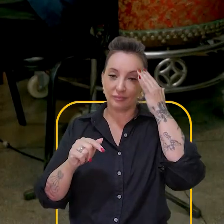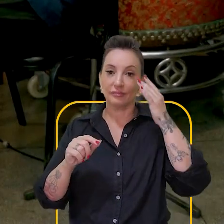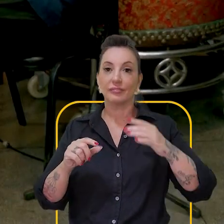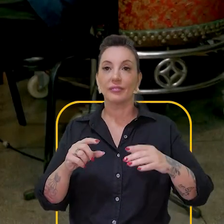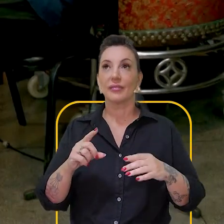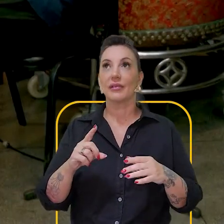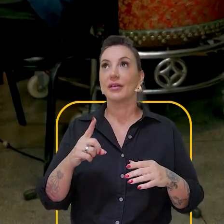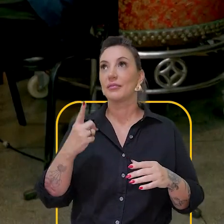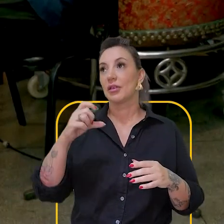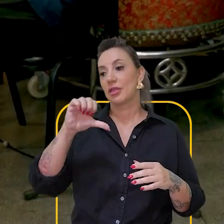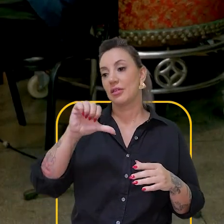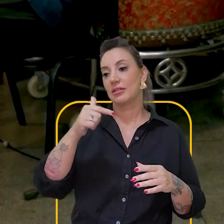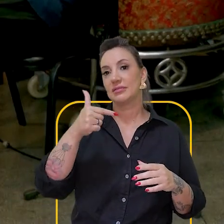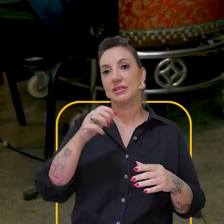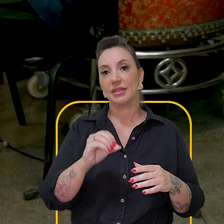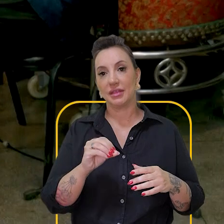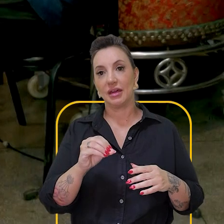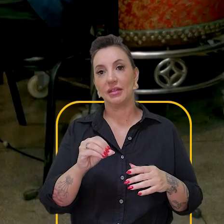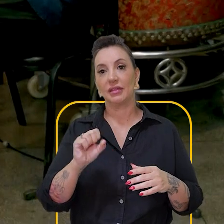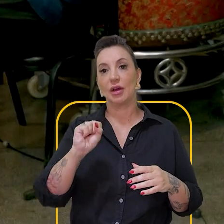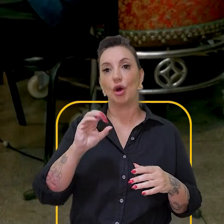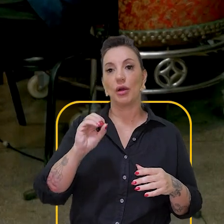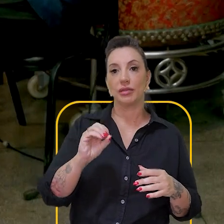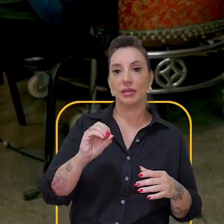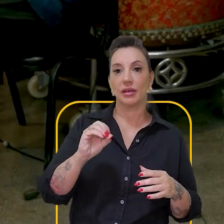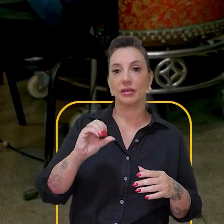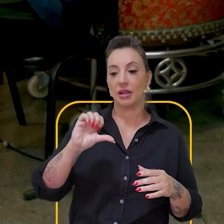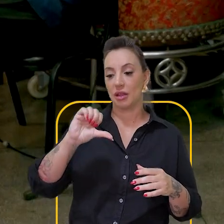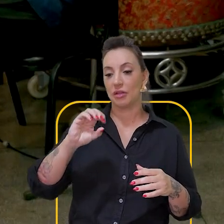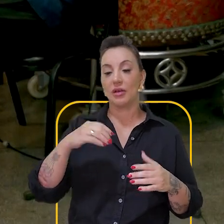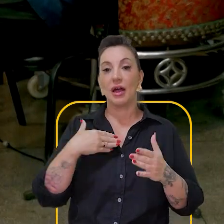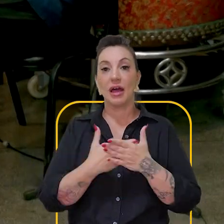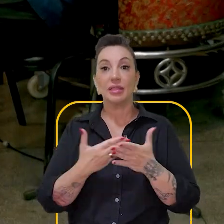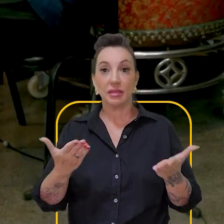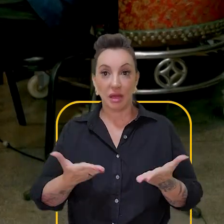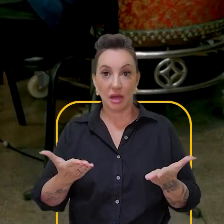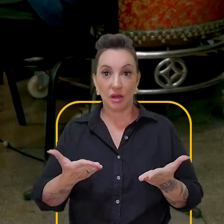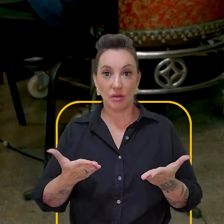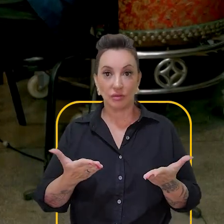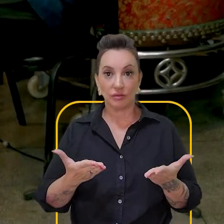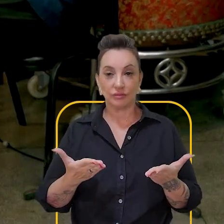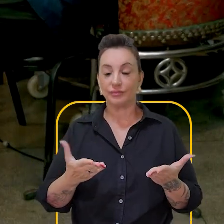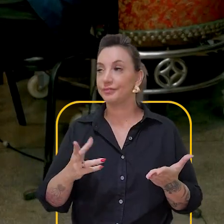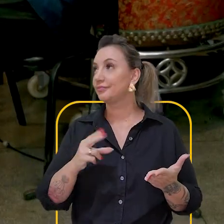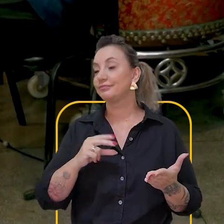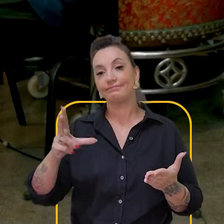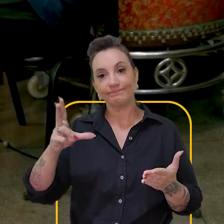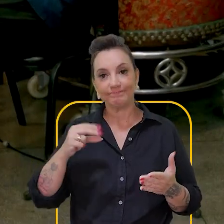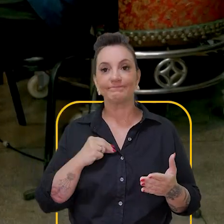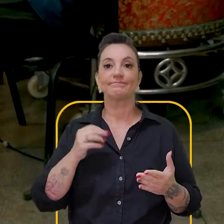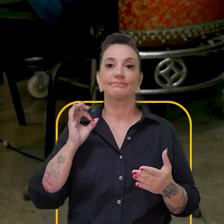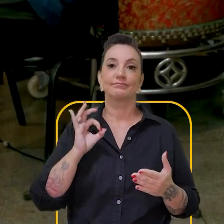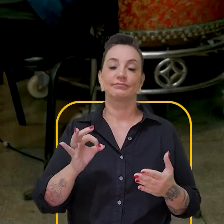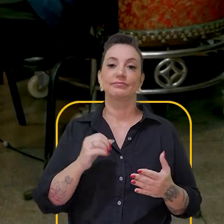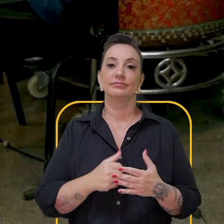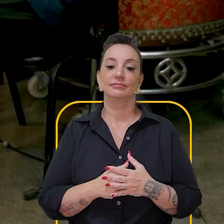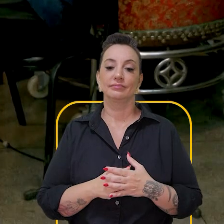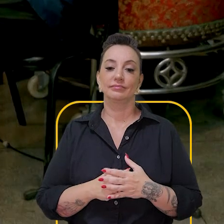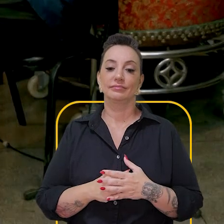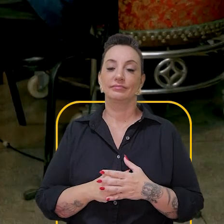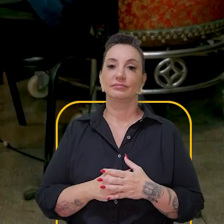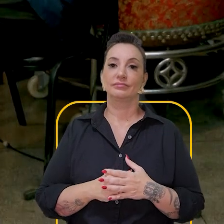ali década de 70 80 90 e até os dias de hoje puxa acho que é é merecedor